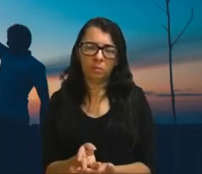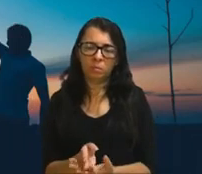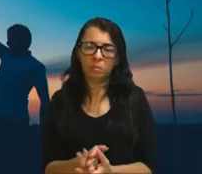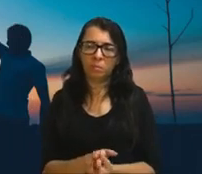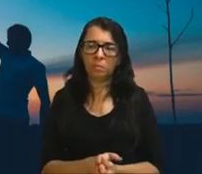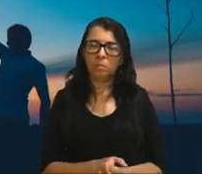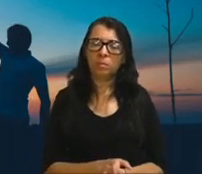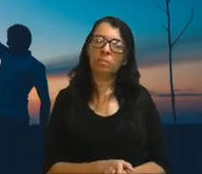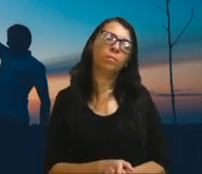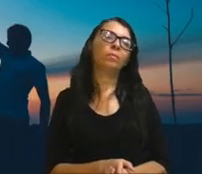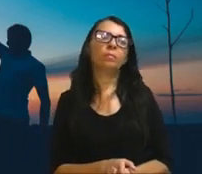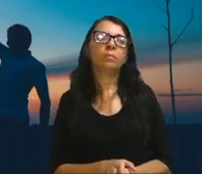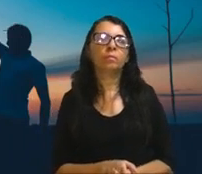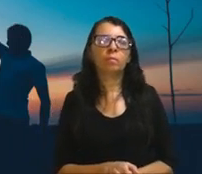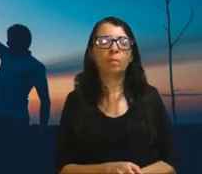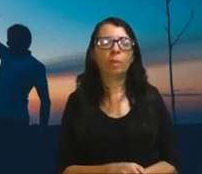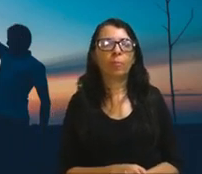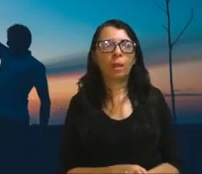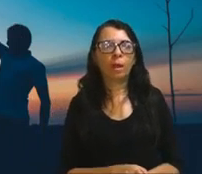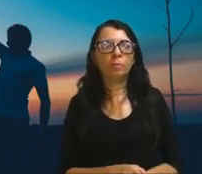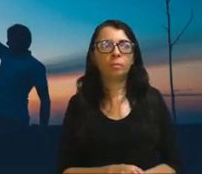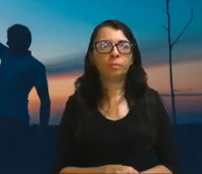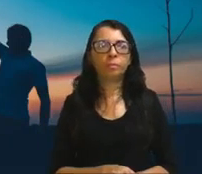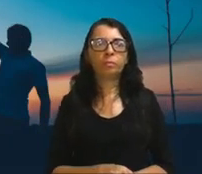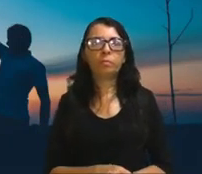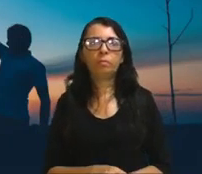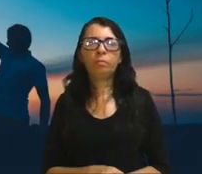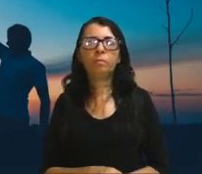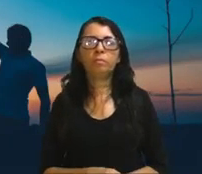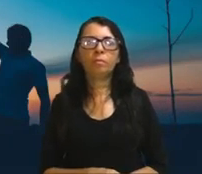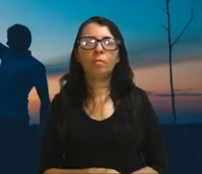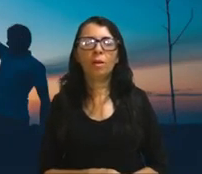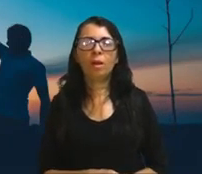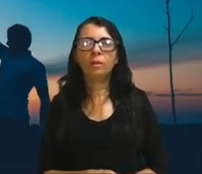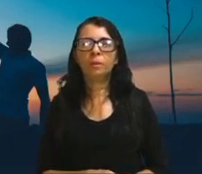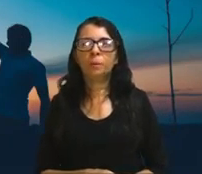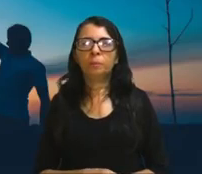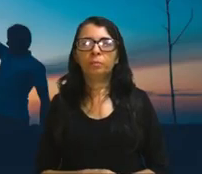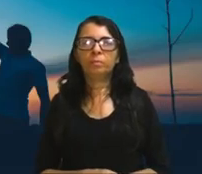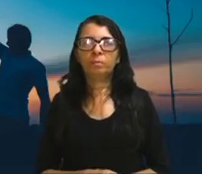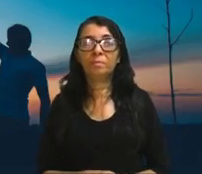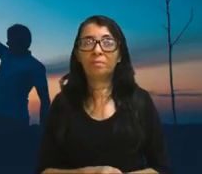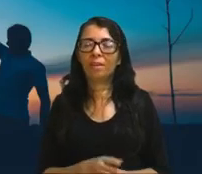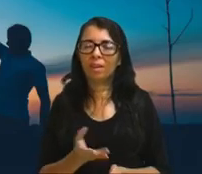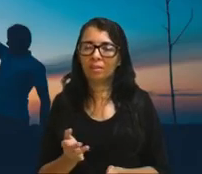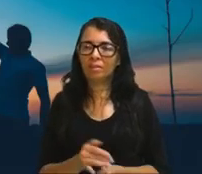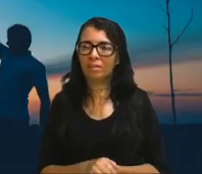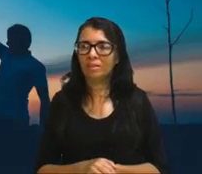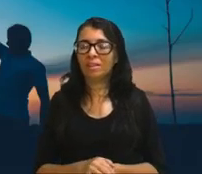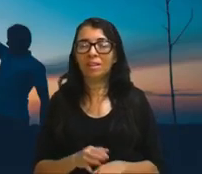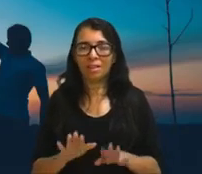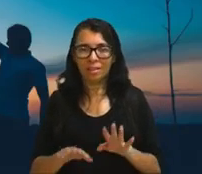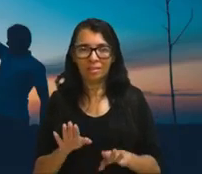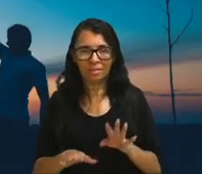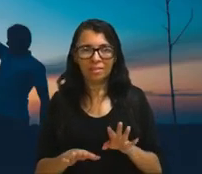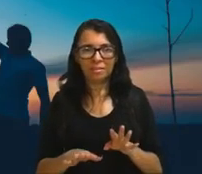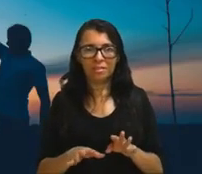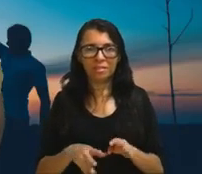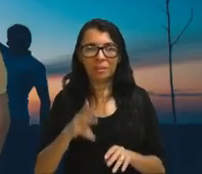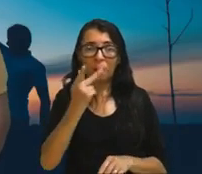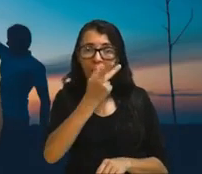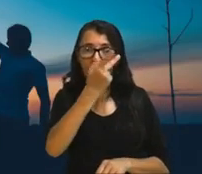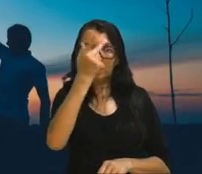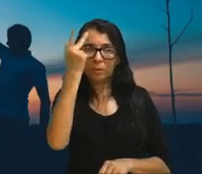hoje, as pessoas se estressam por qualquer coisa. As pessoas perdem a